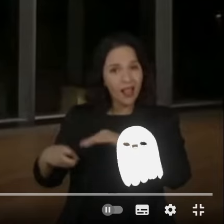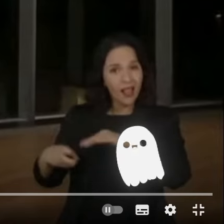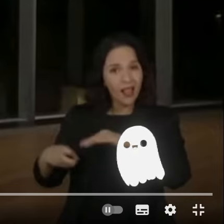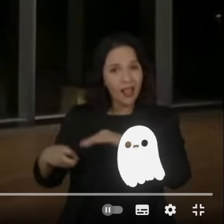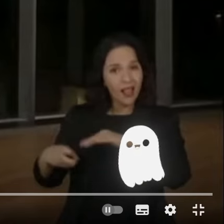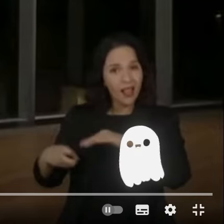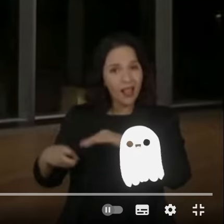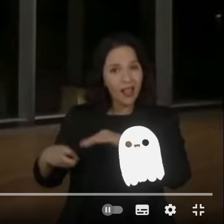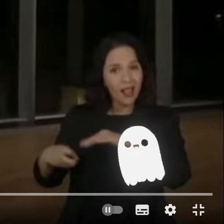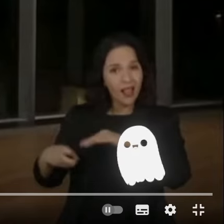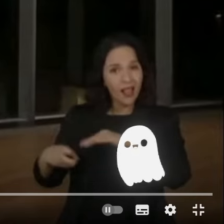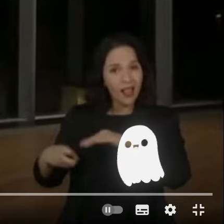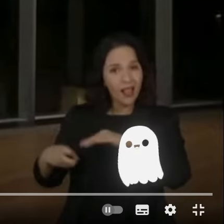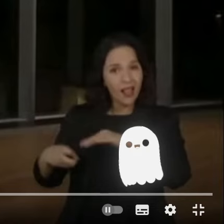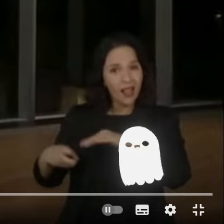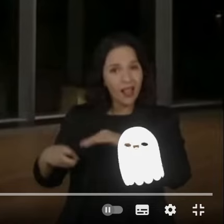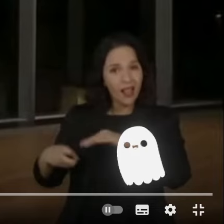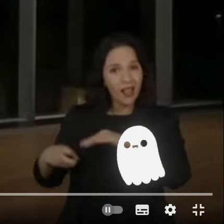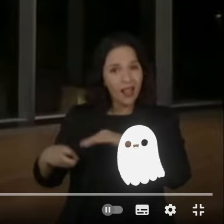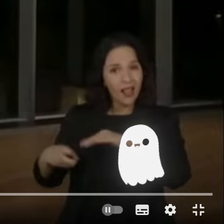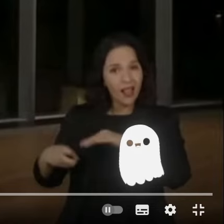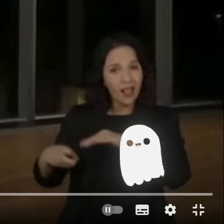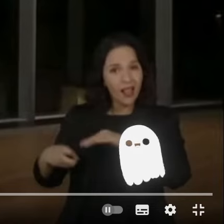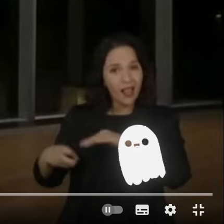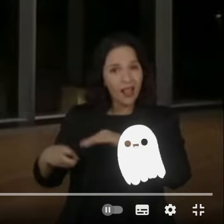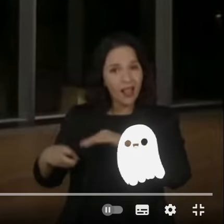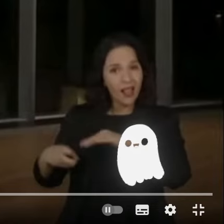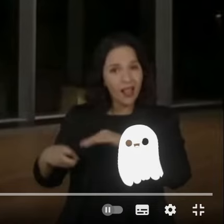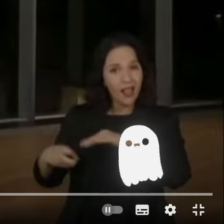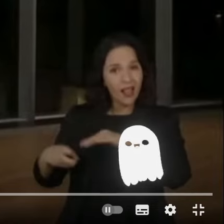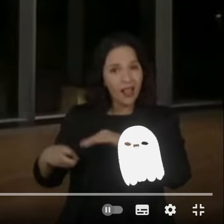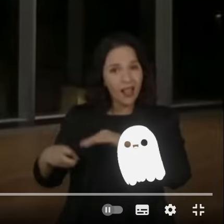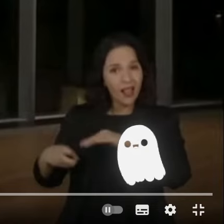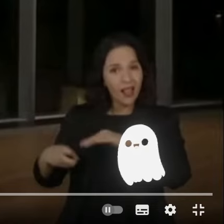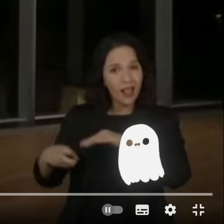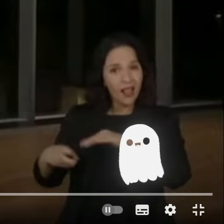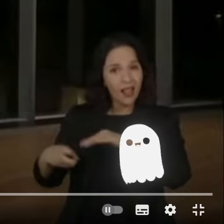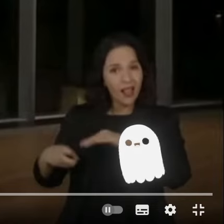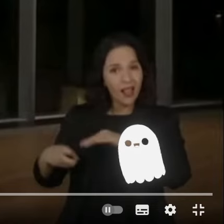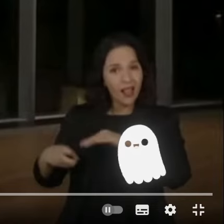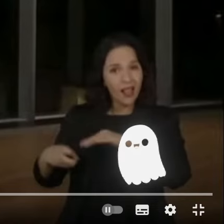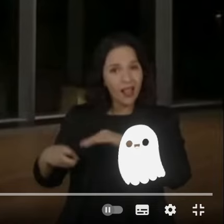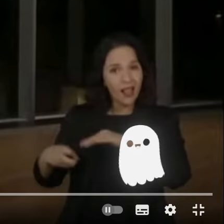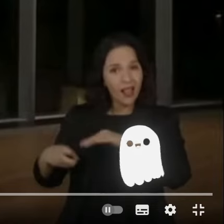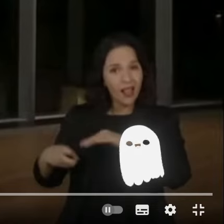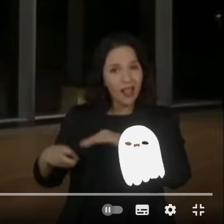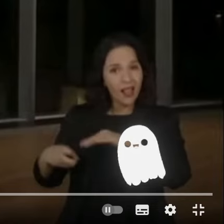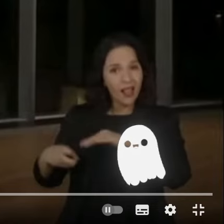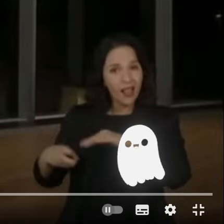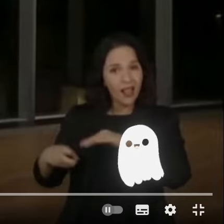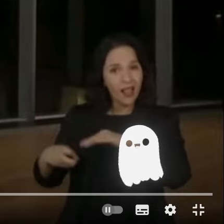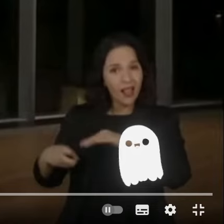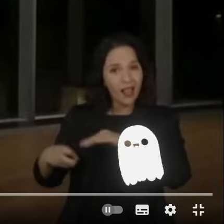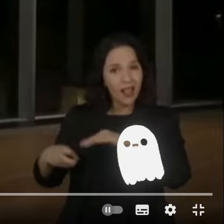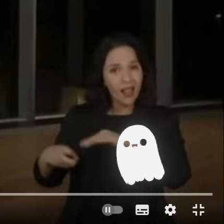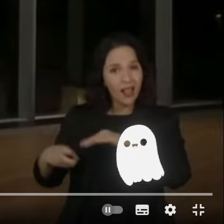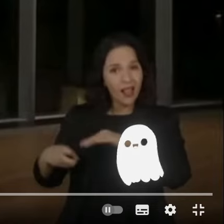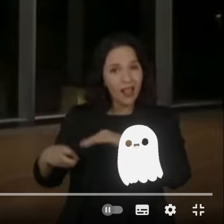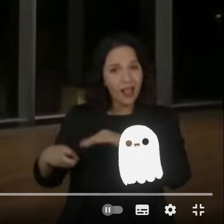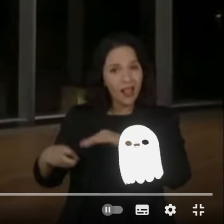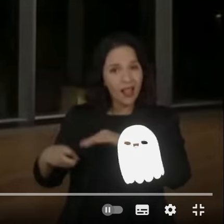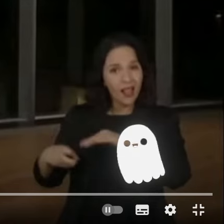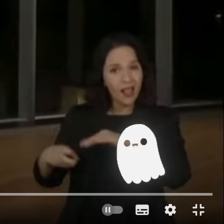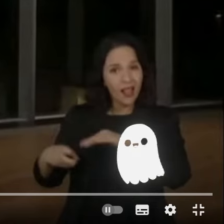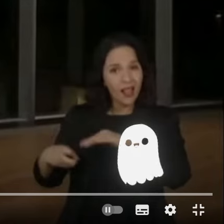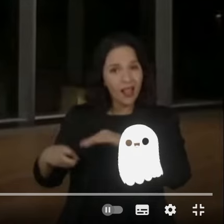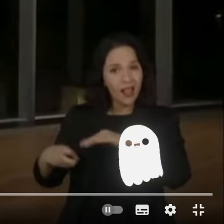coisa de adolescente e criança. Que saudade, né? De ter a cabeça assim. Mas enfim. Karen. E aí, nessa casa abandonada...